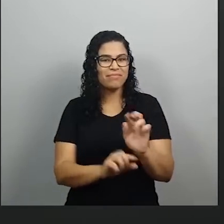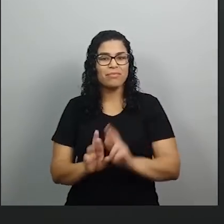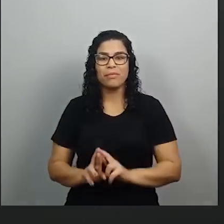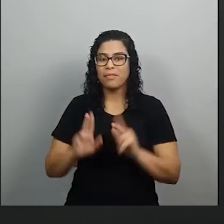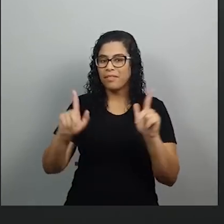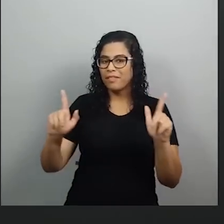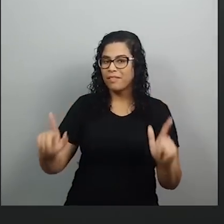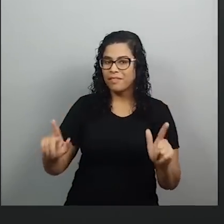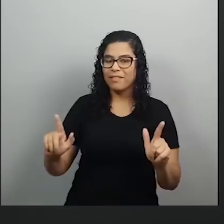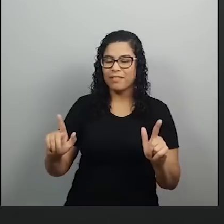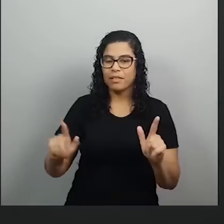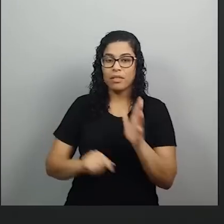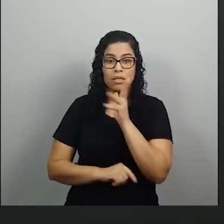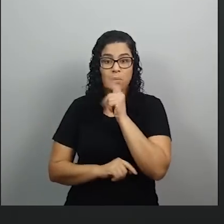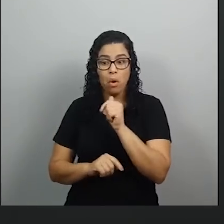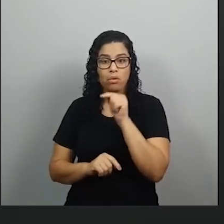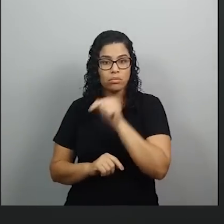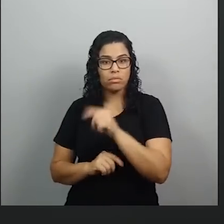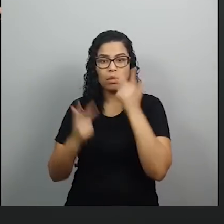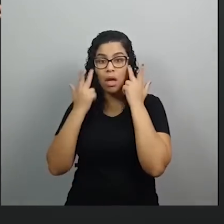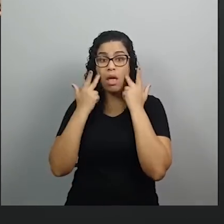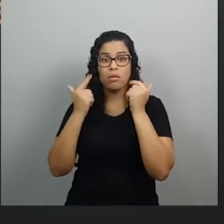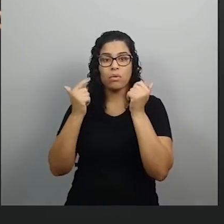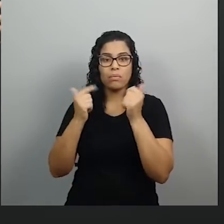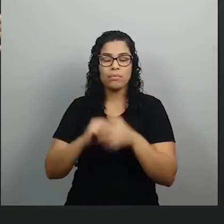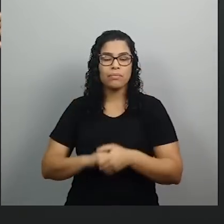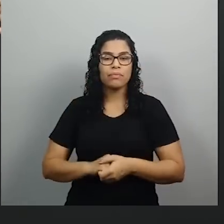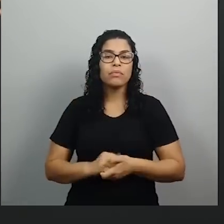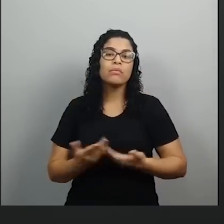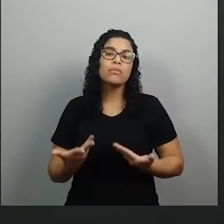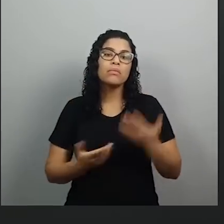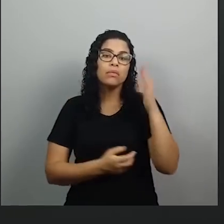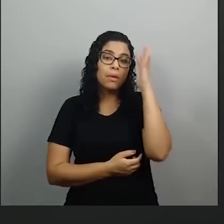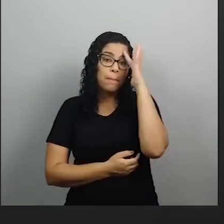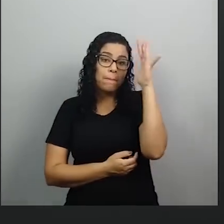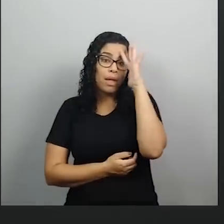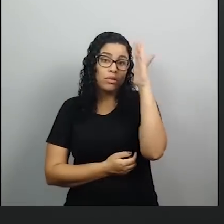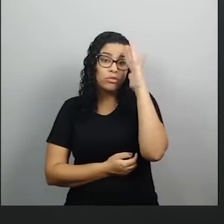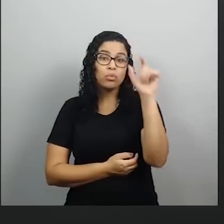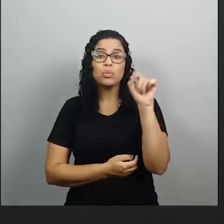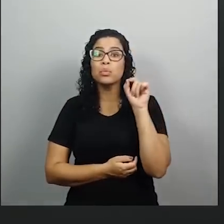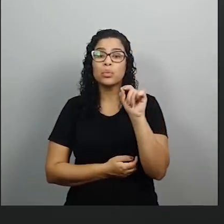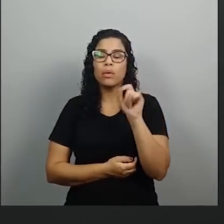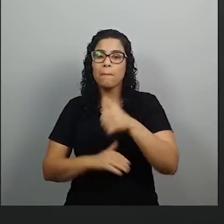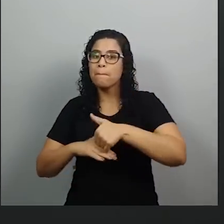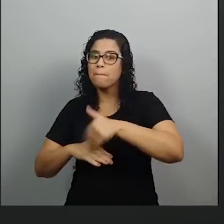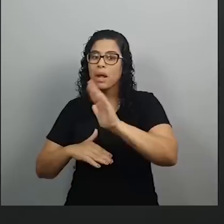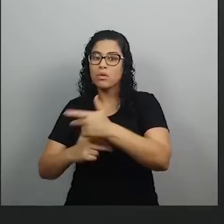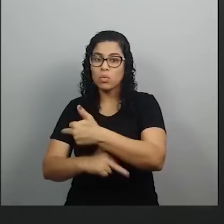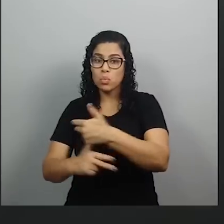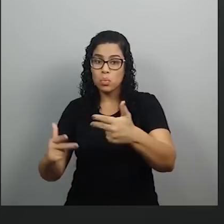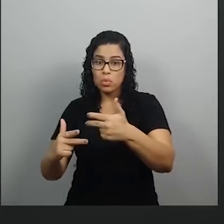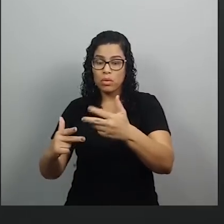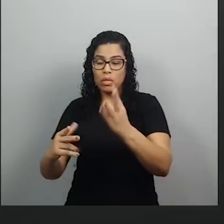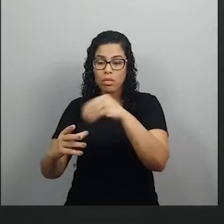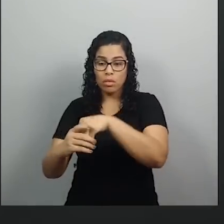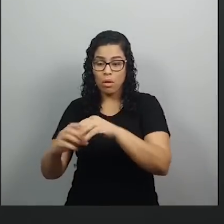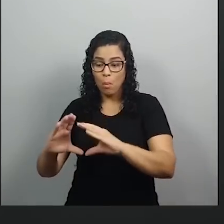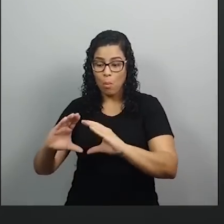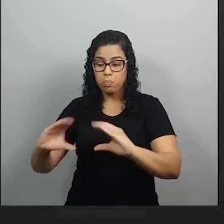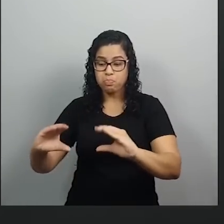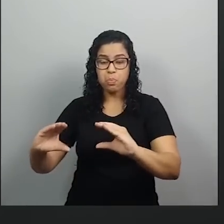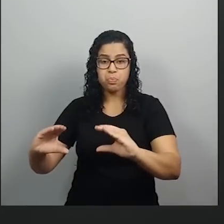A decomposição ela já vai demorar, naturalmente. Então, imagina que eu ainda tenho uma deposição de sedimento maior. Travei aquele ser